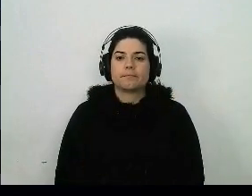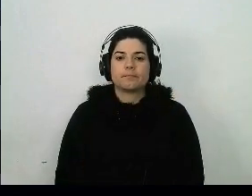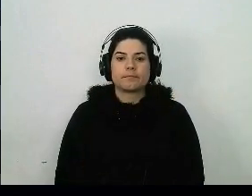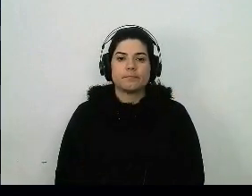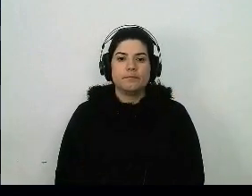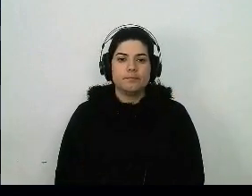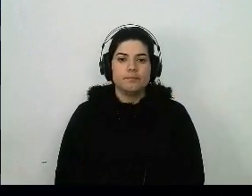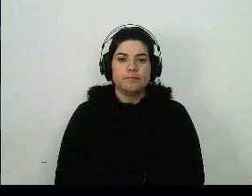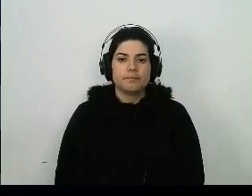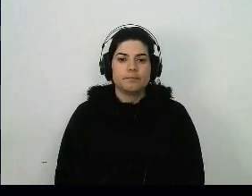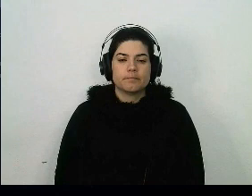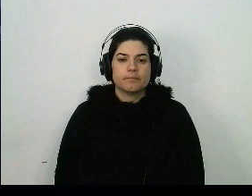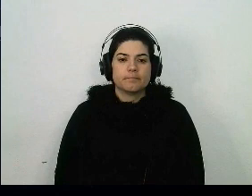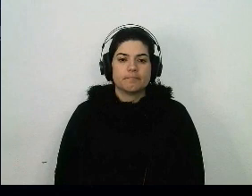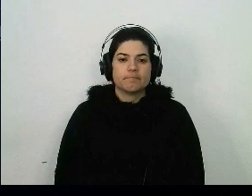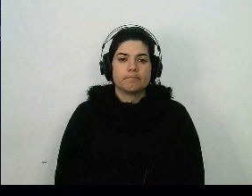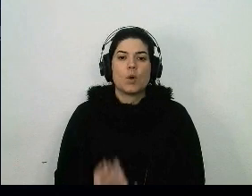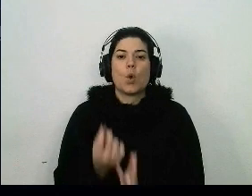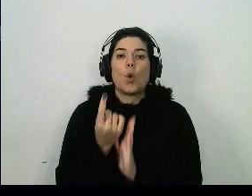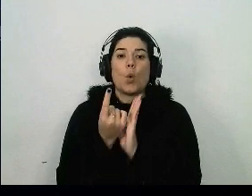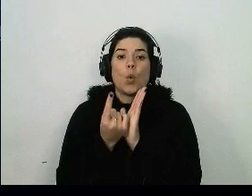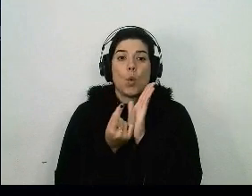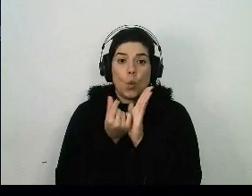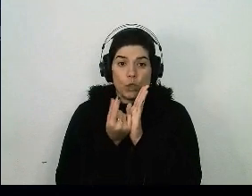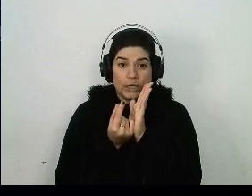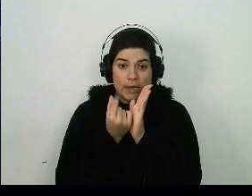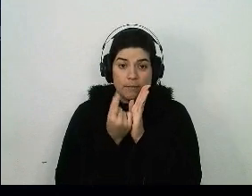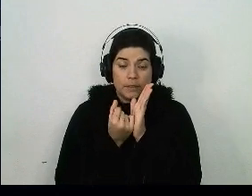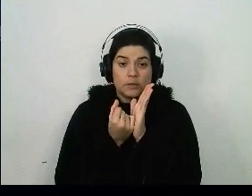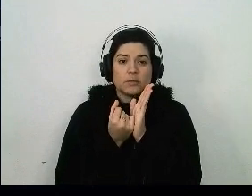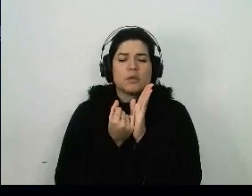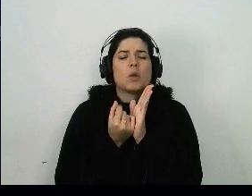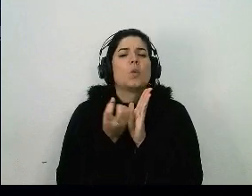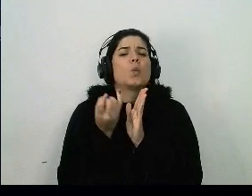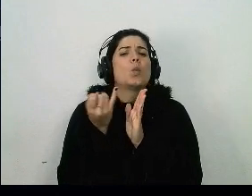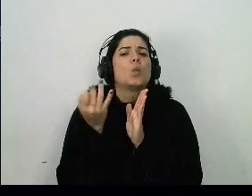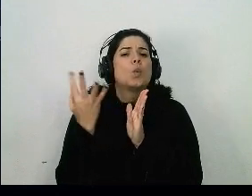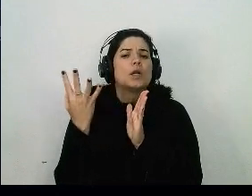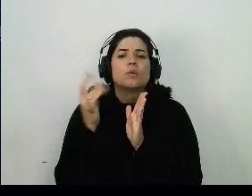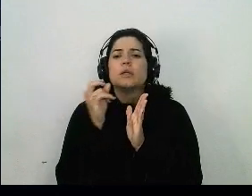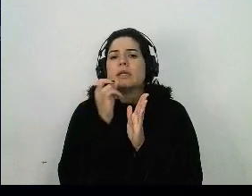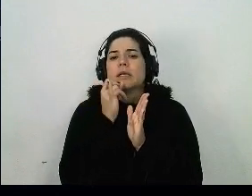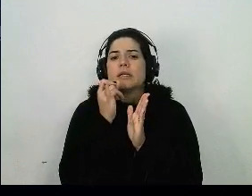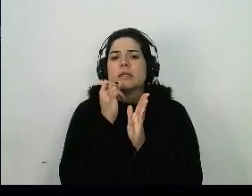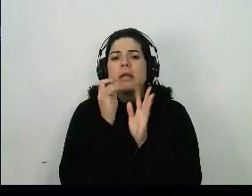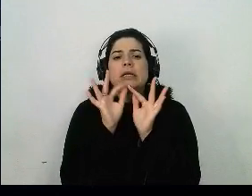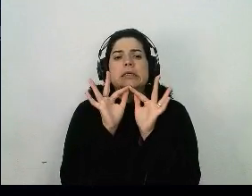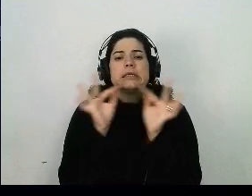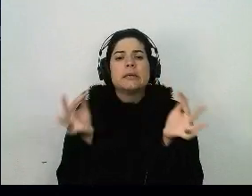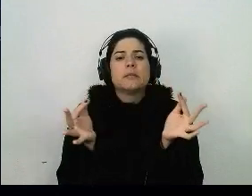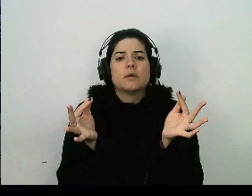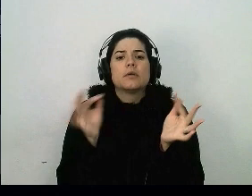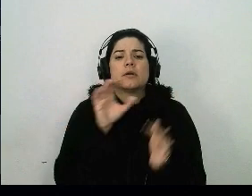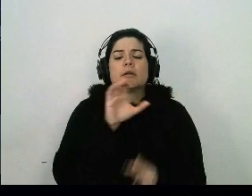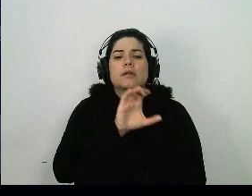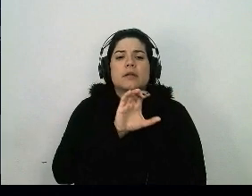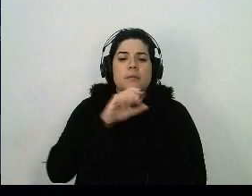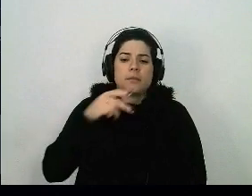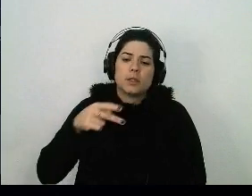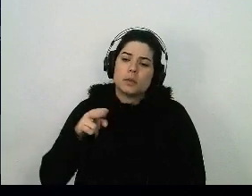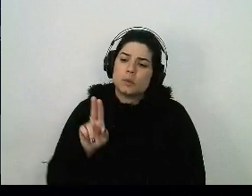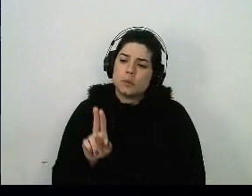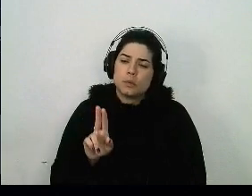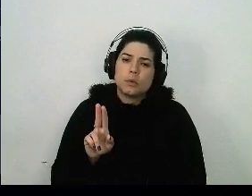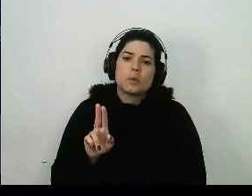Fazendo um pequeno orçamento aqui, quanto é que custaria, por exemplo, um simples servidor de backup ou um servidor de firewall no